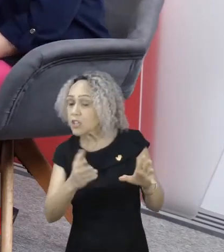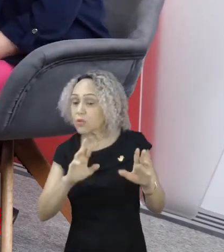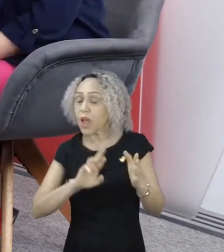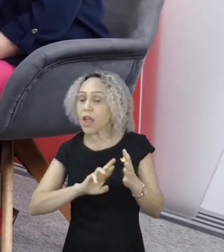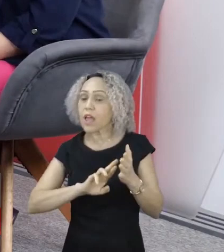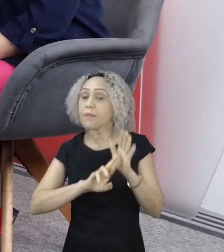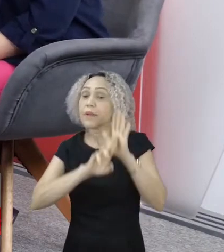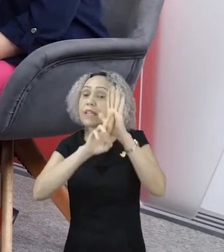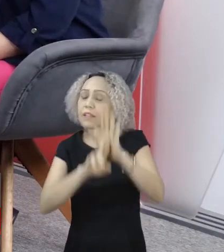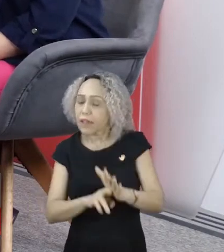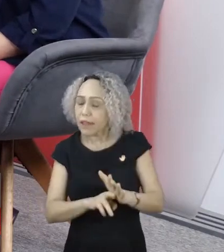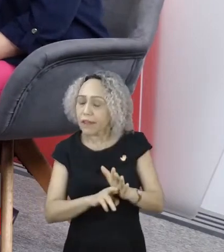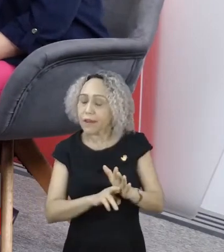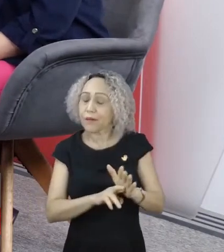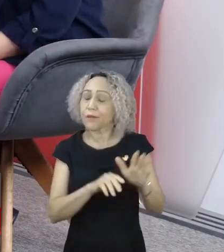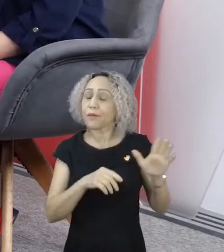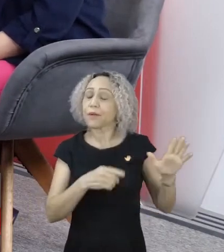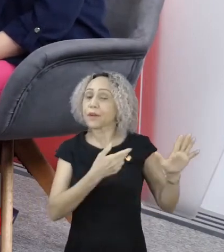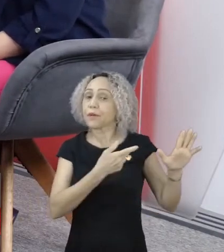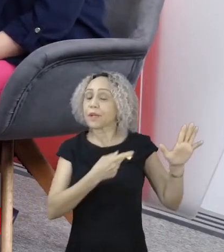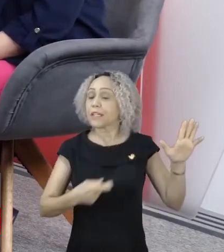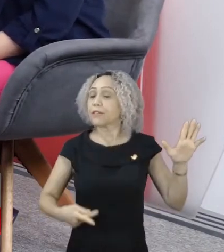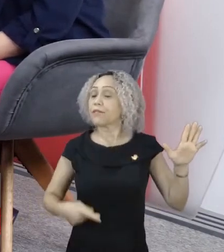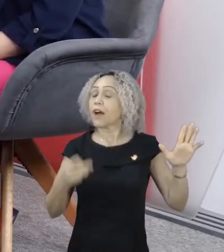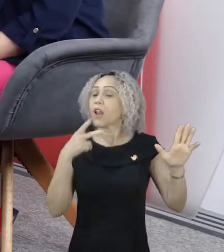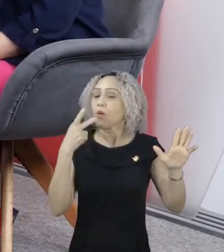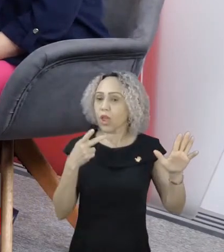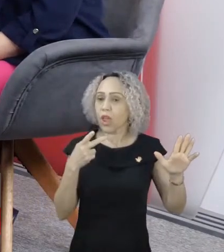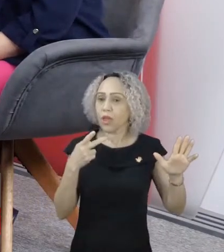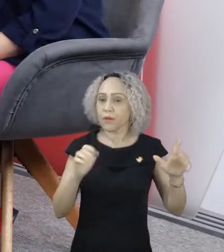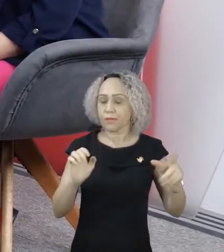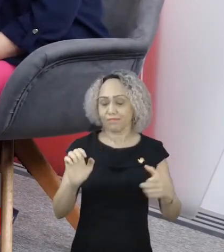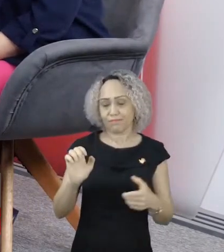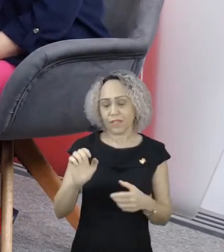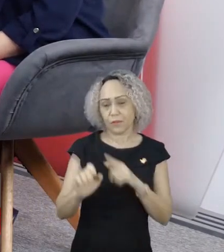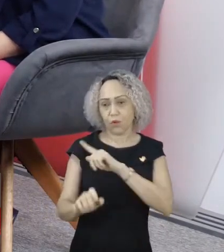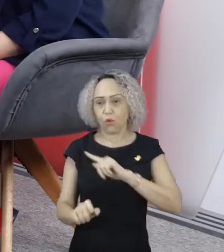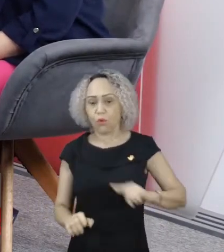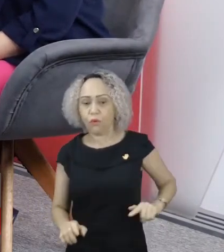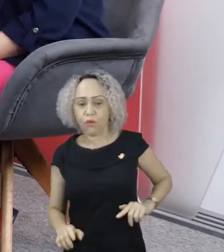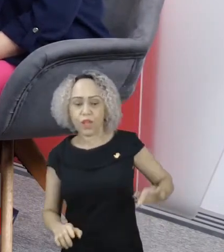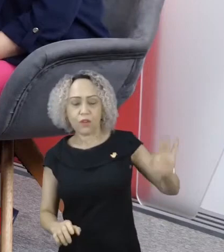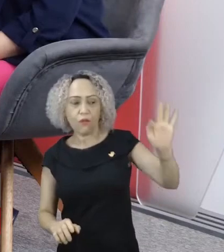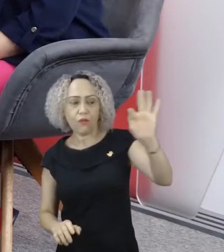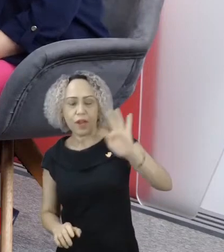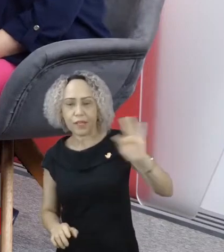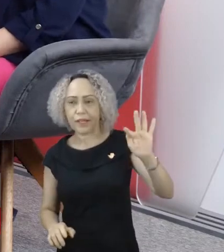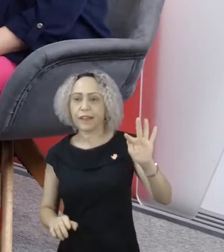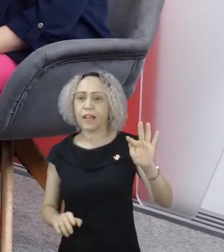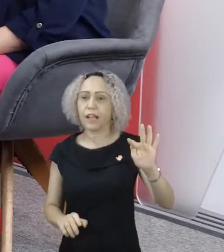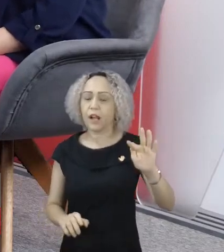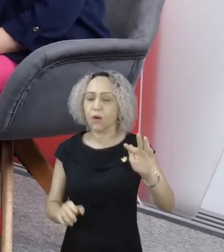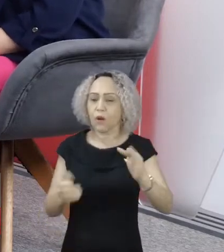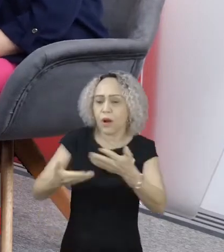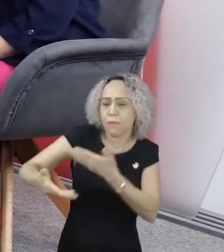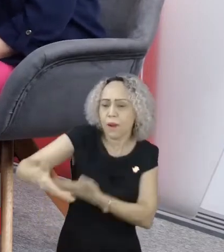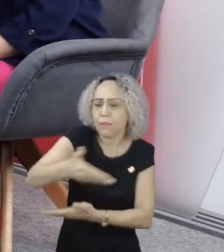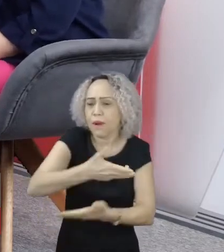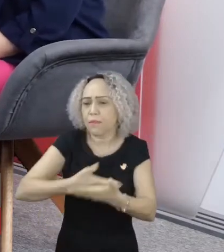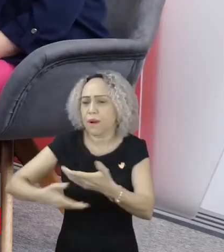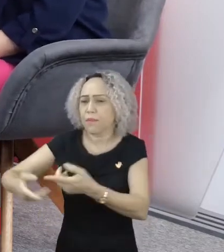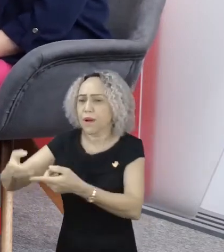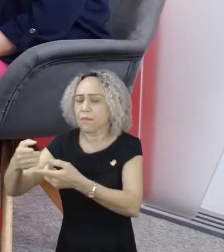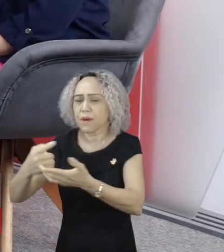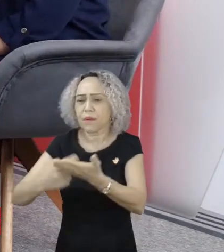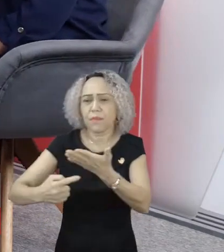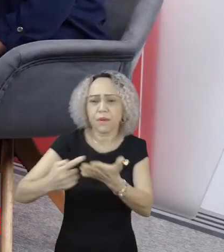que você comentasse, ministra, o acordo de cooperação técnica com os estados para a contratação de mulheres em situação de violência, né,